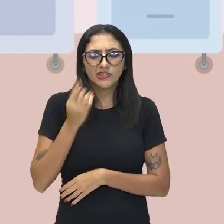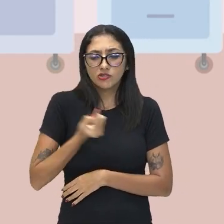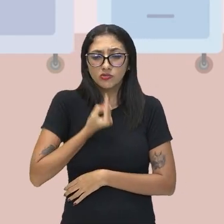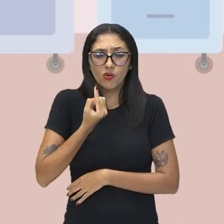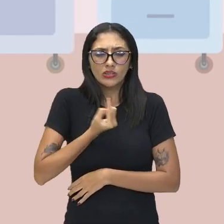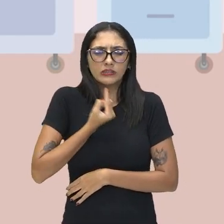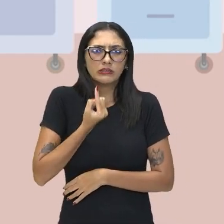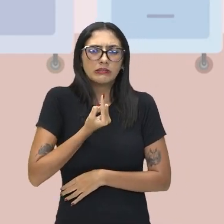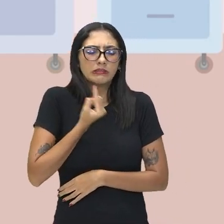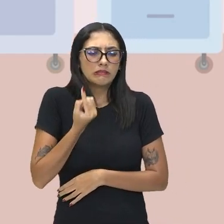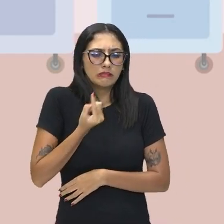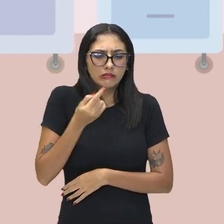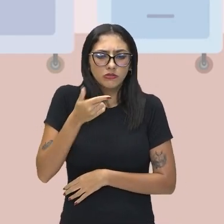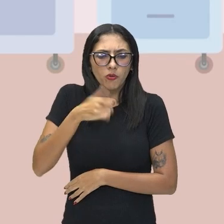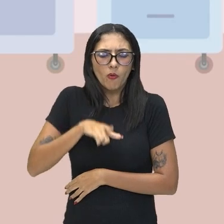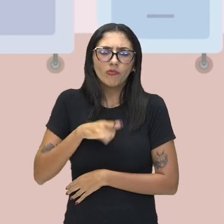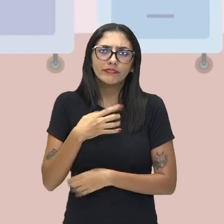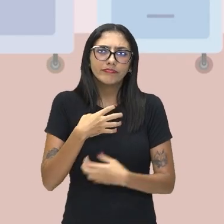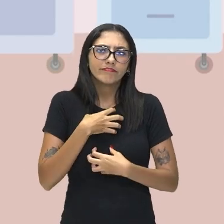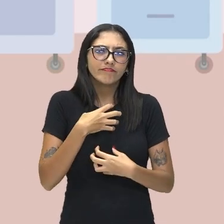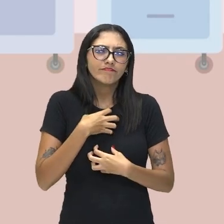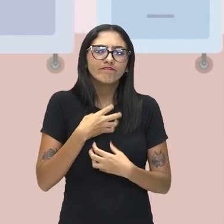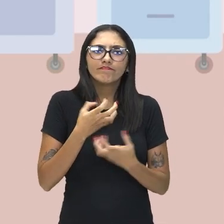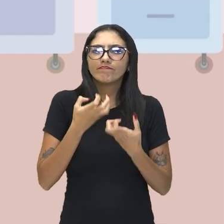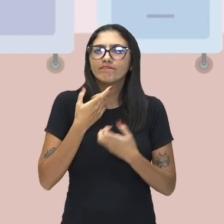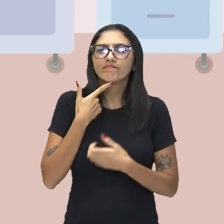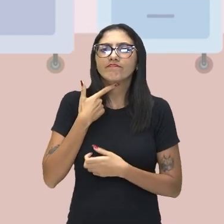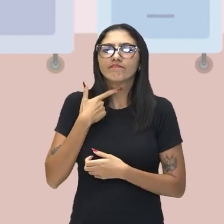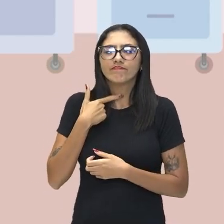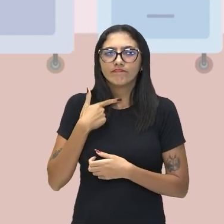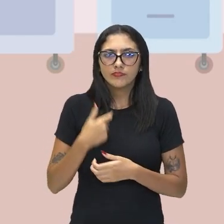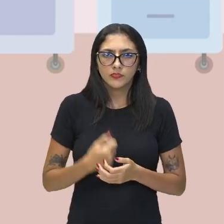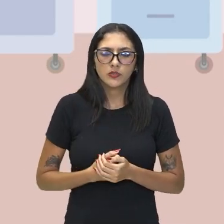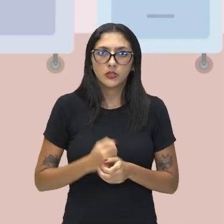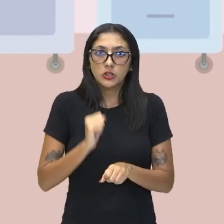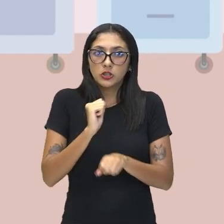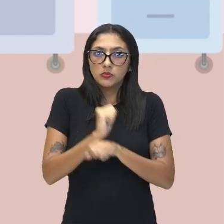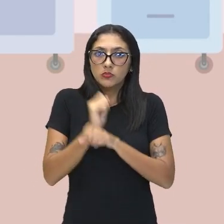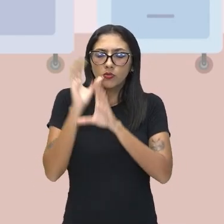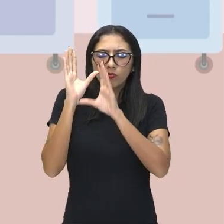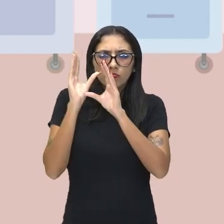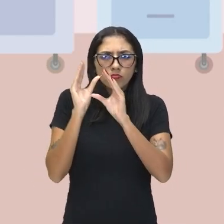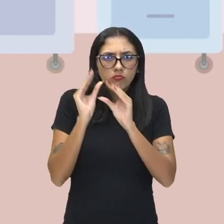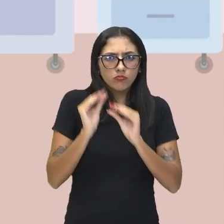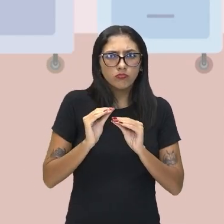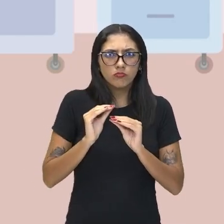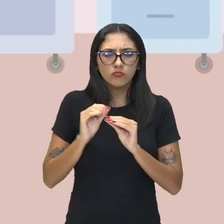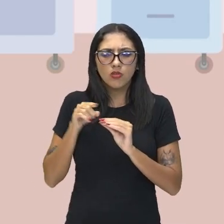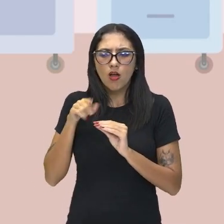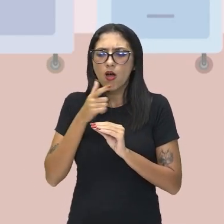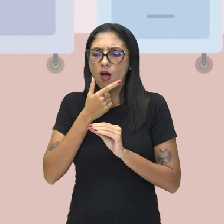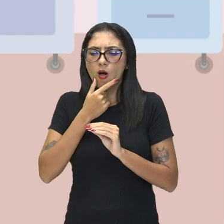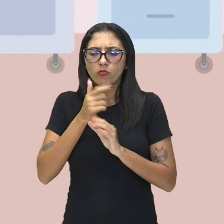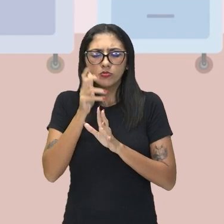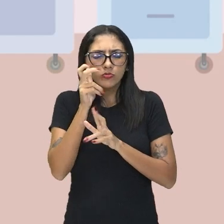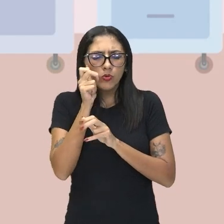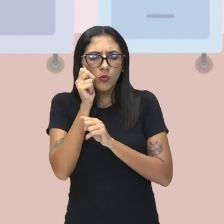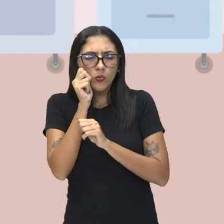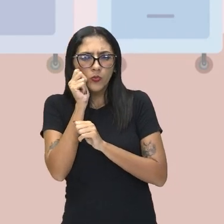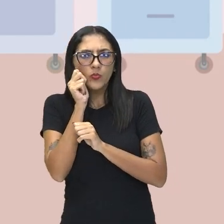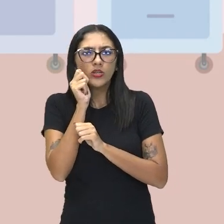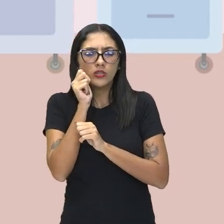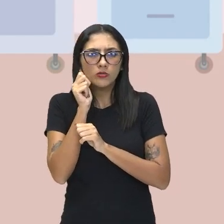novo. Só esperou anoitecer. Levantou-se enquanto o marido dormia, sonhando com novas exigências.